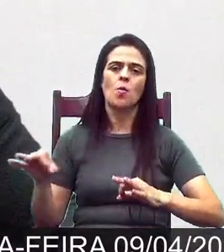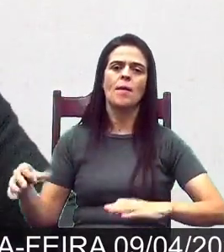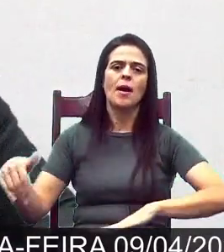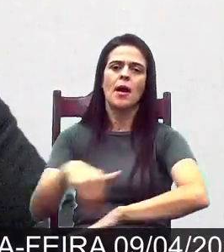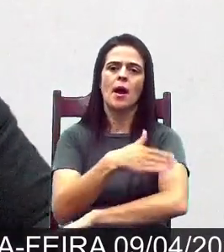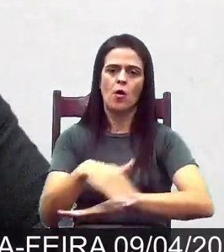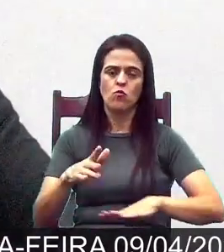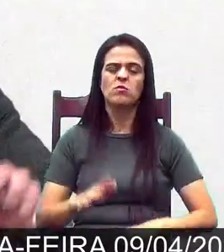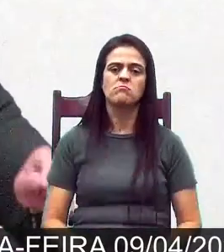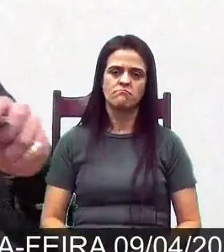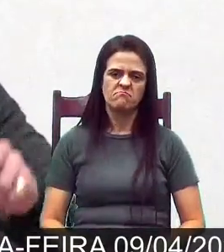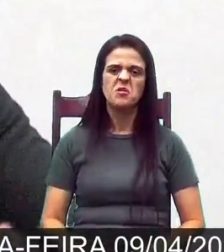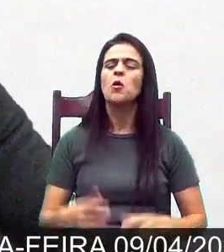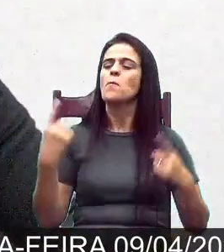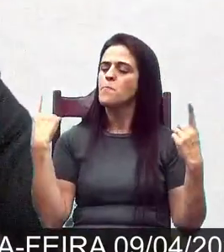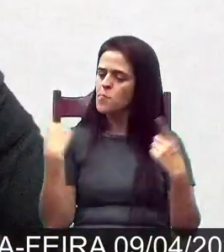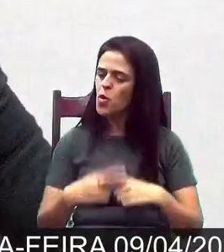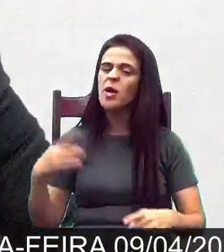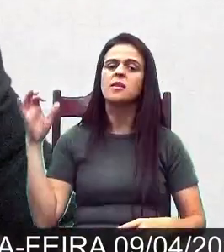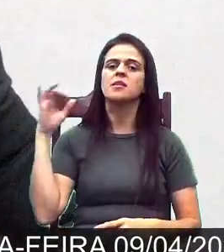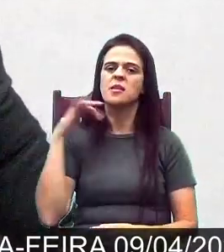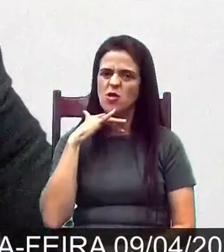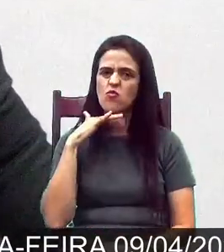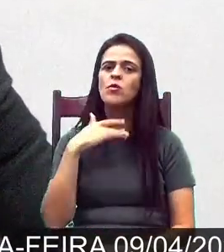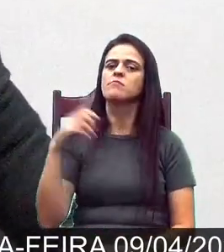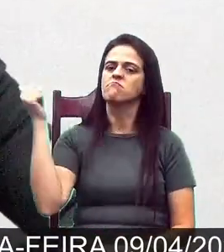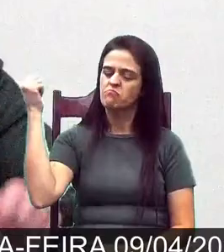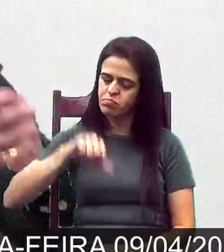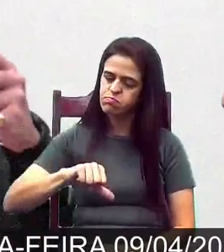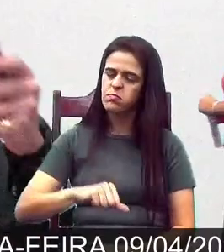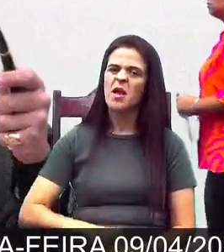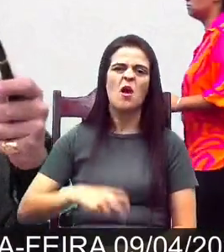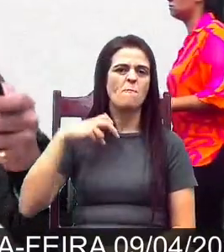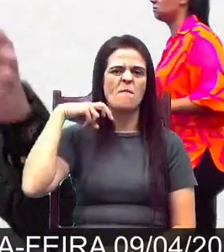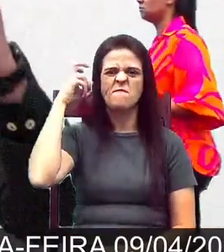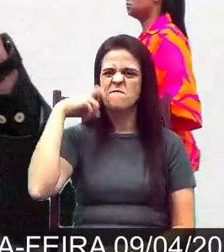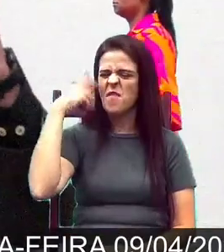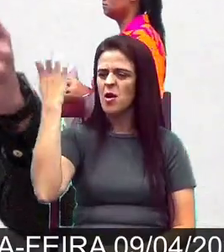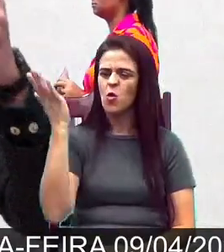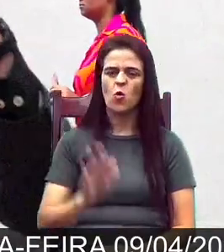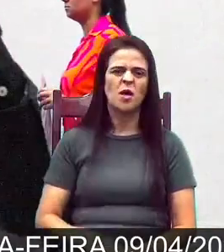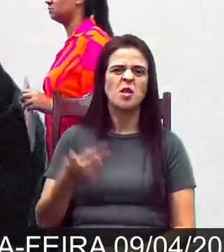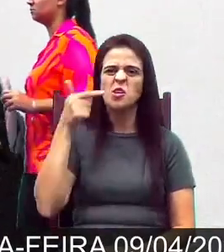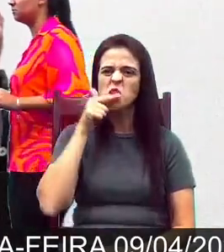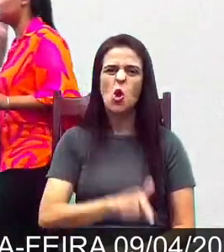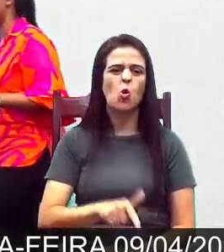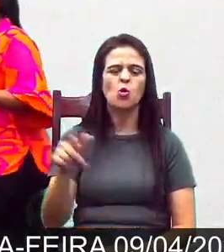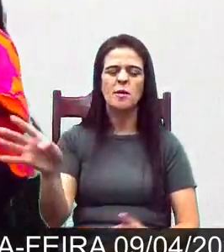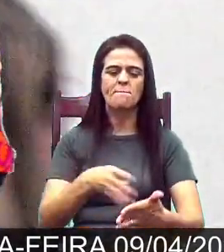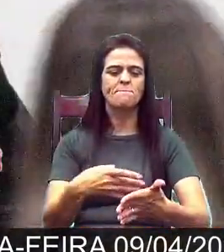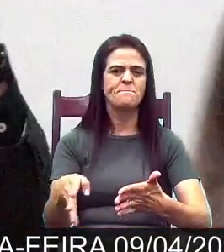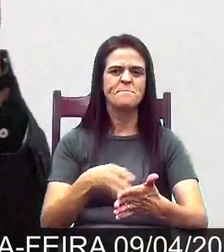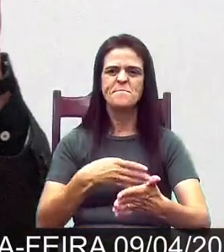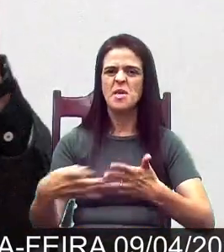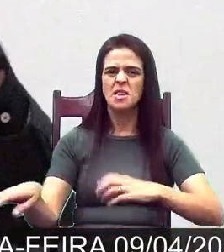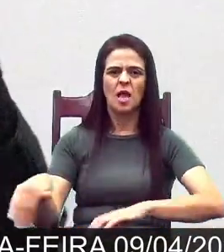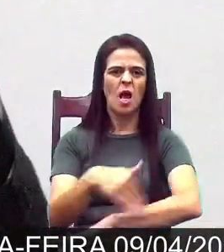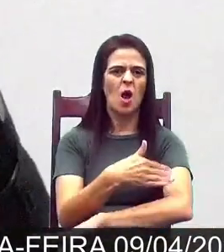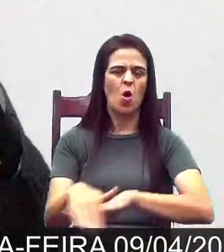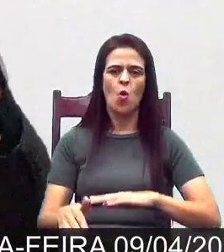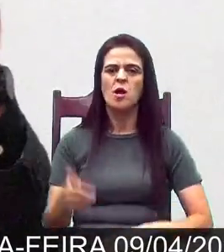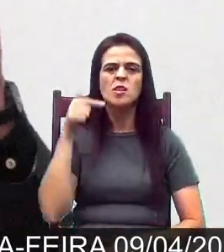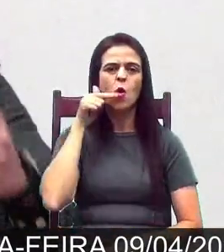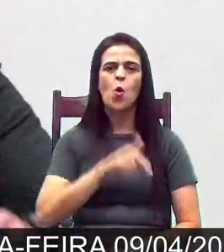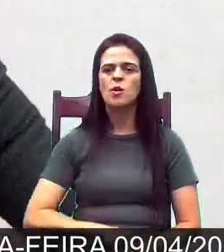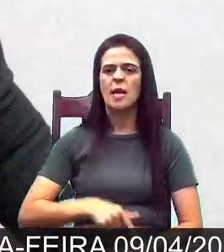mal falado da superintendência de trânsito. Que é uma vergonha, não dá conta de pintar um